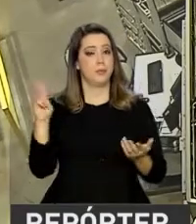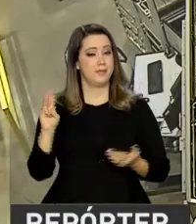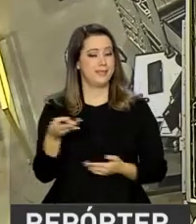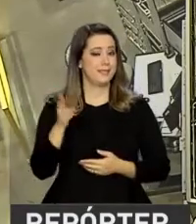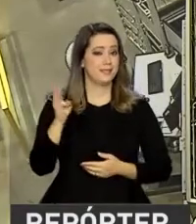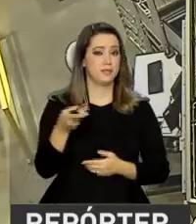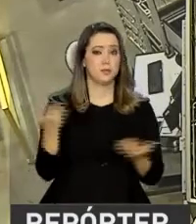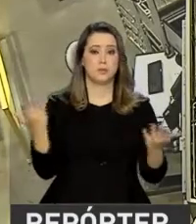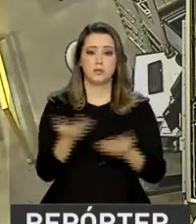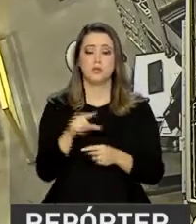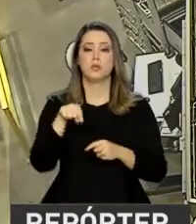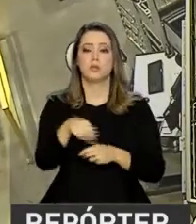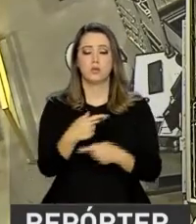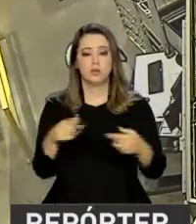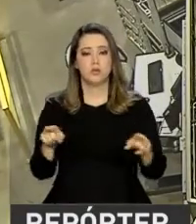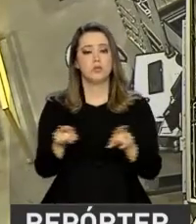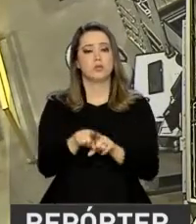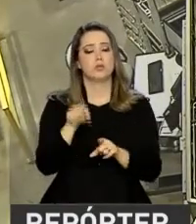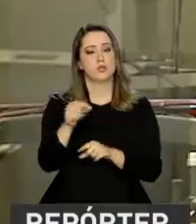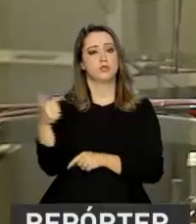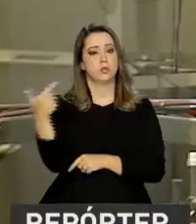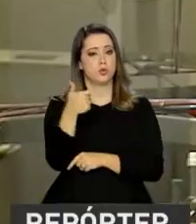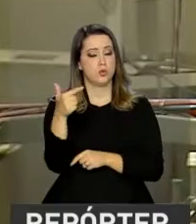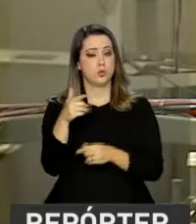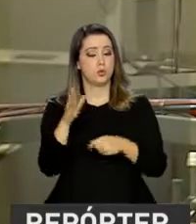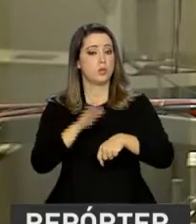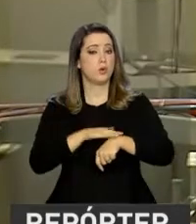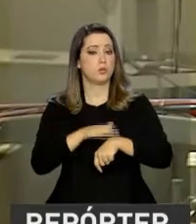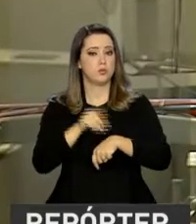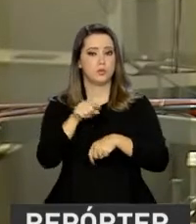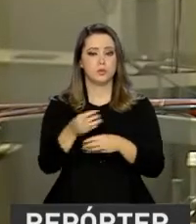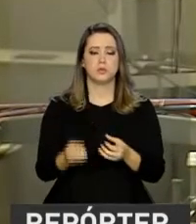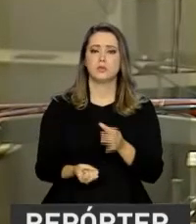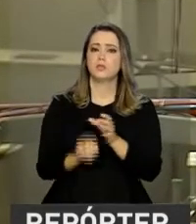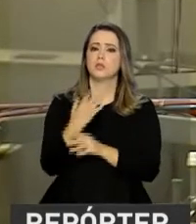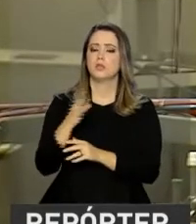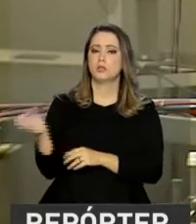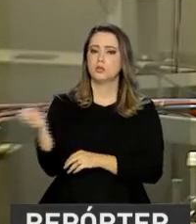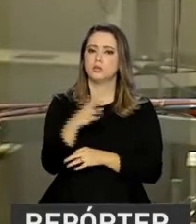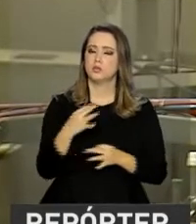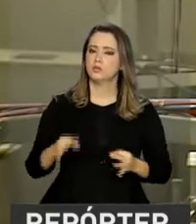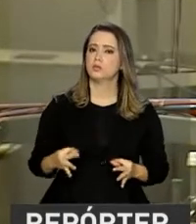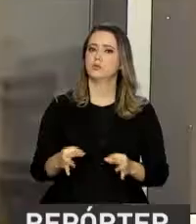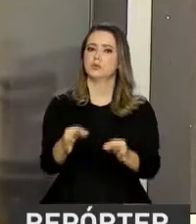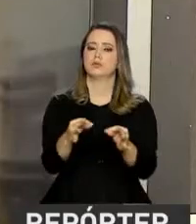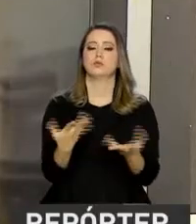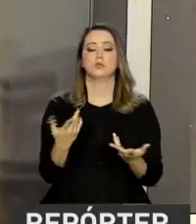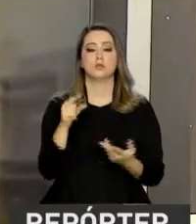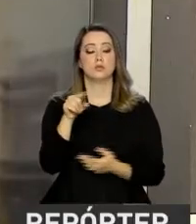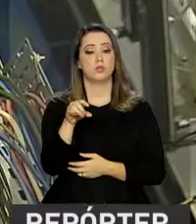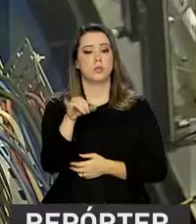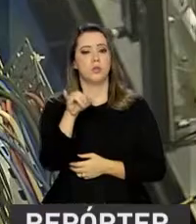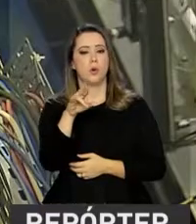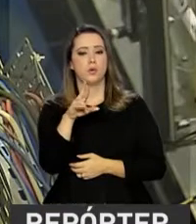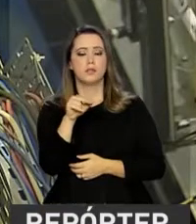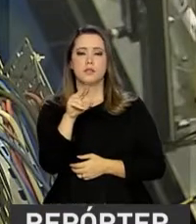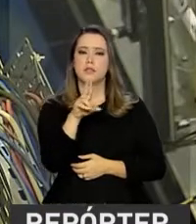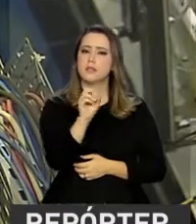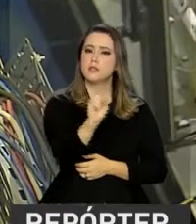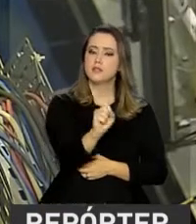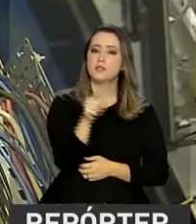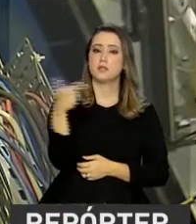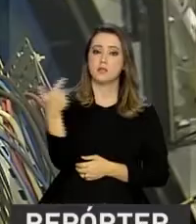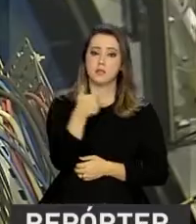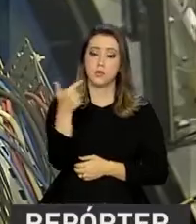o equipamento considerado de segunda geração está prestes a ganhar um parceiro mais moderno e potente os sírios que vai ser a